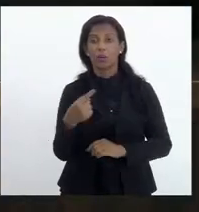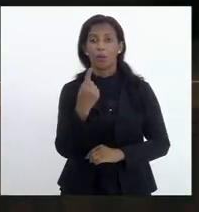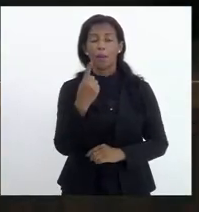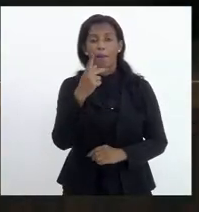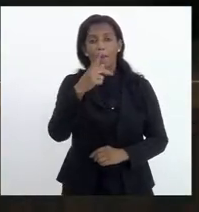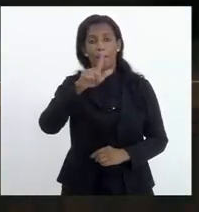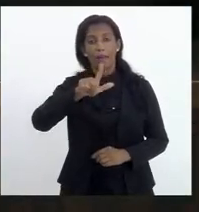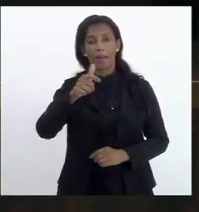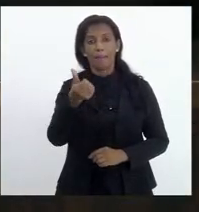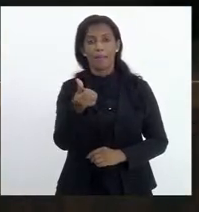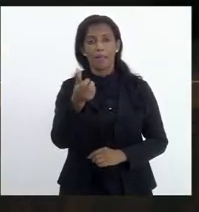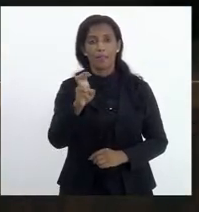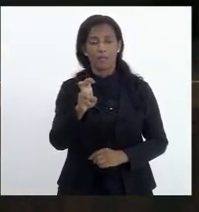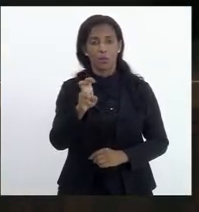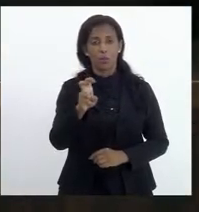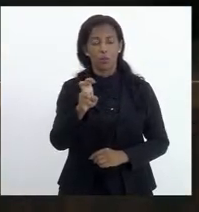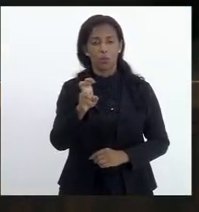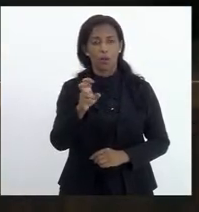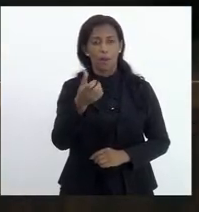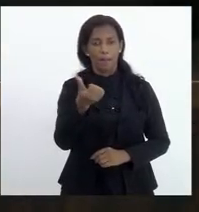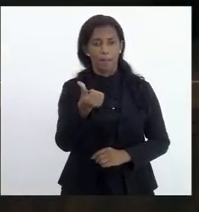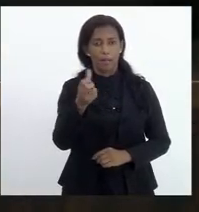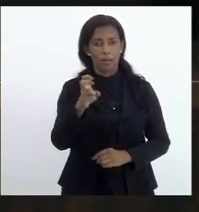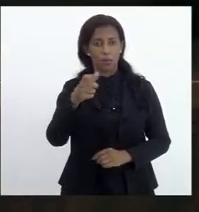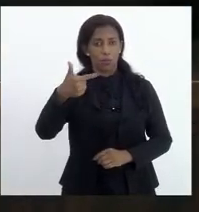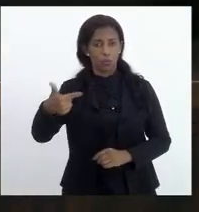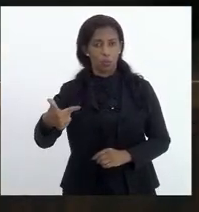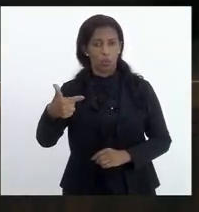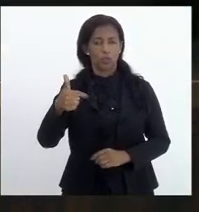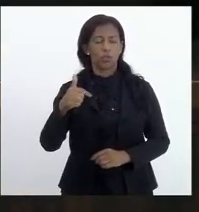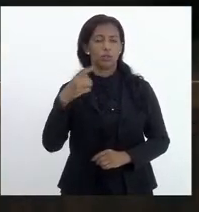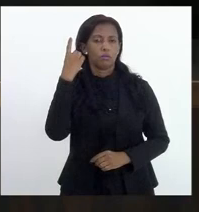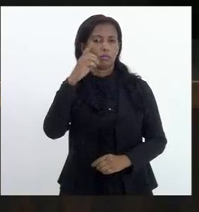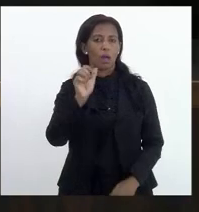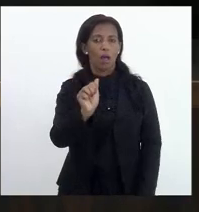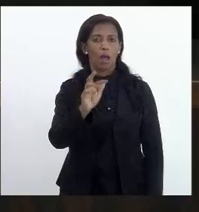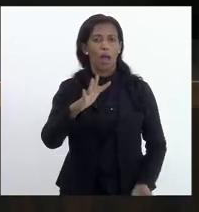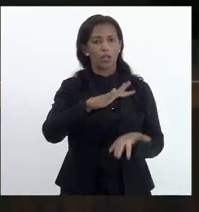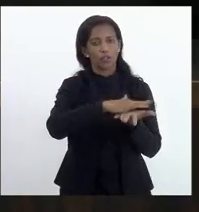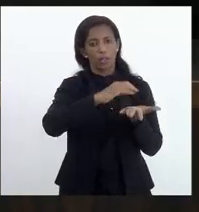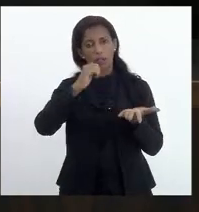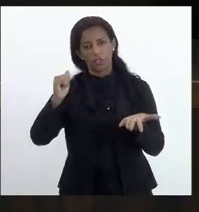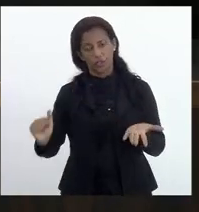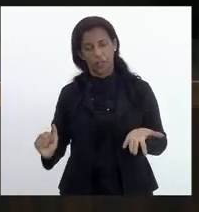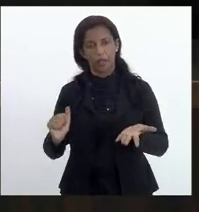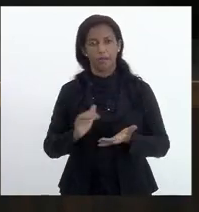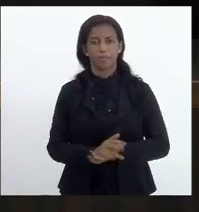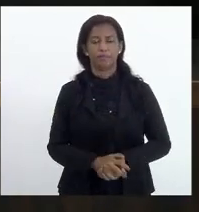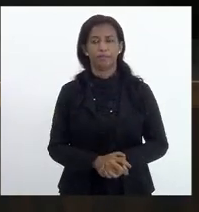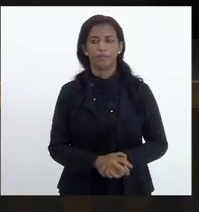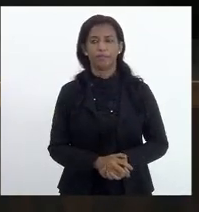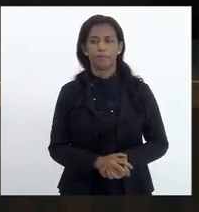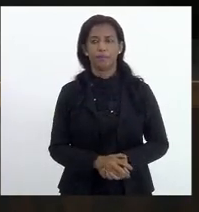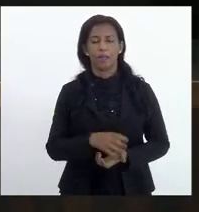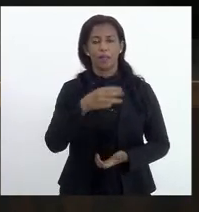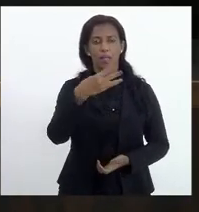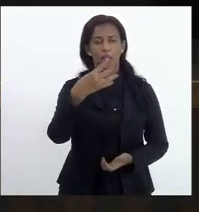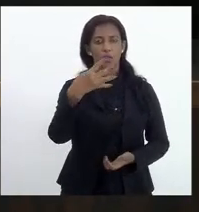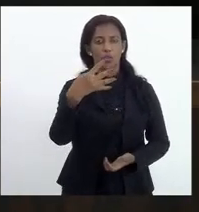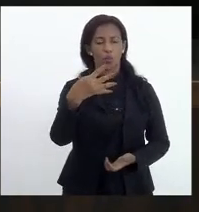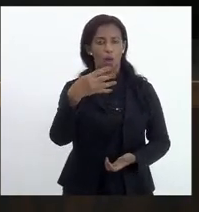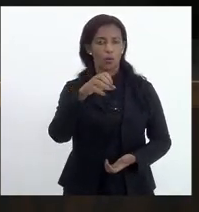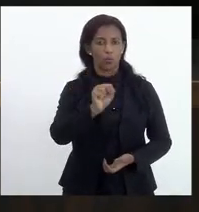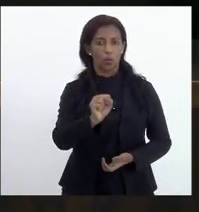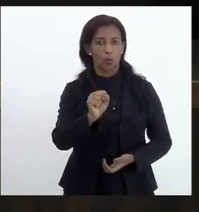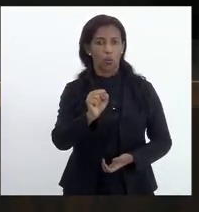de resolução 652-21, de autoria do deputado Átila Nunes, retirado a pedido do autor. Indicação legislativa 348-21, de